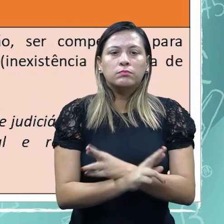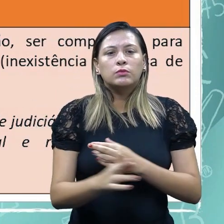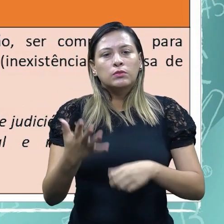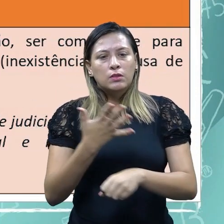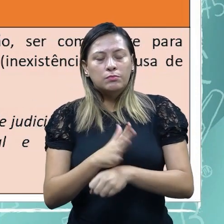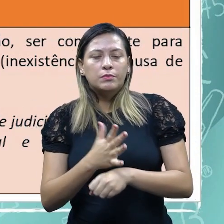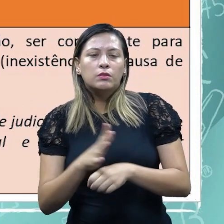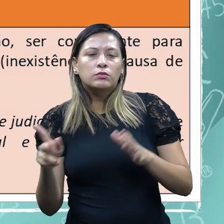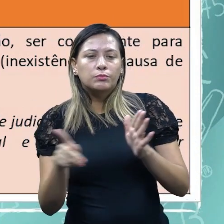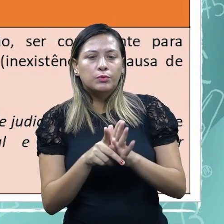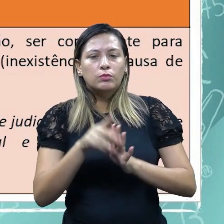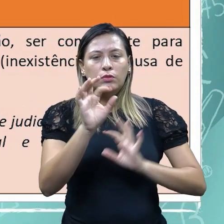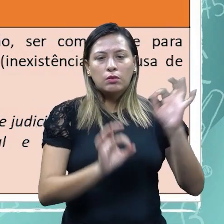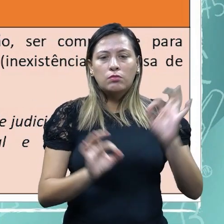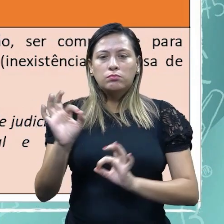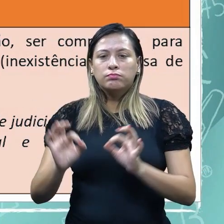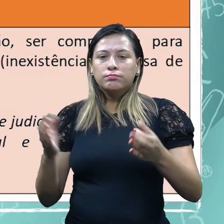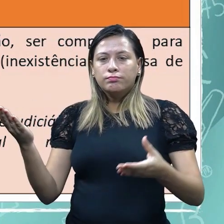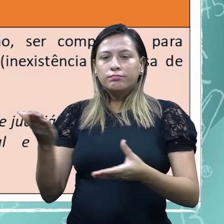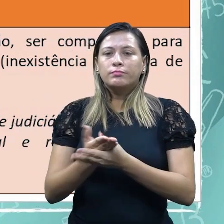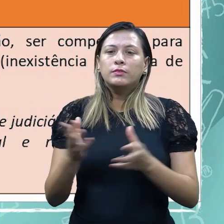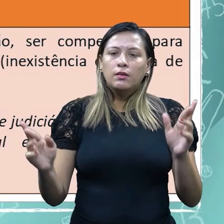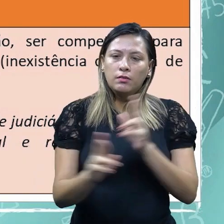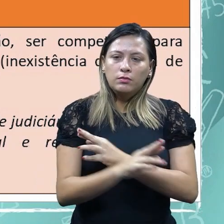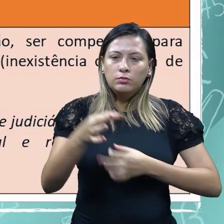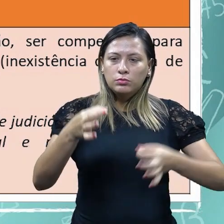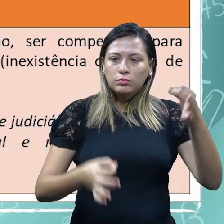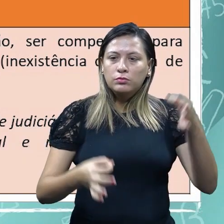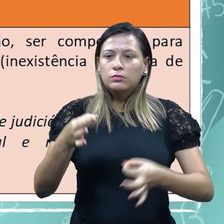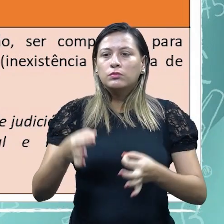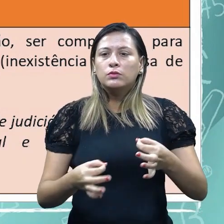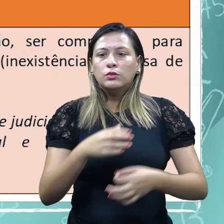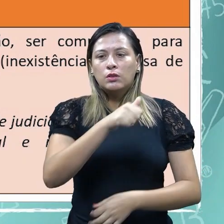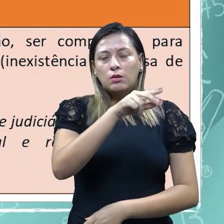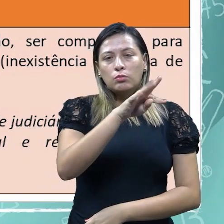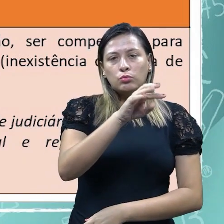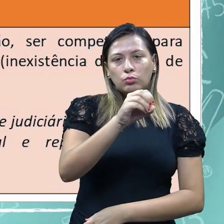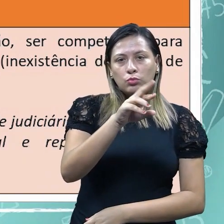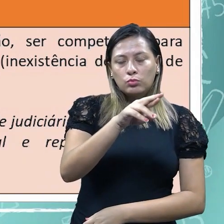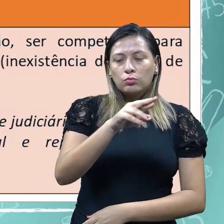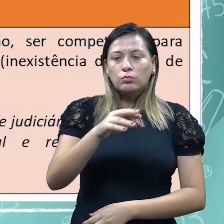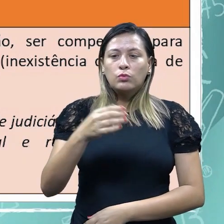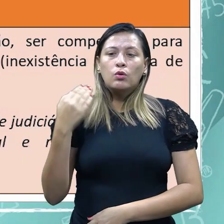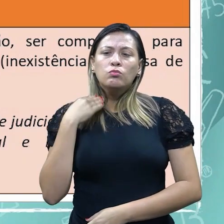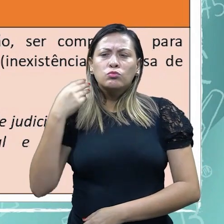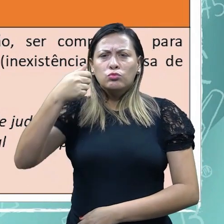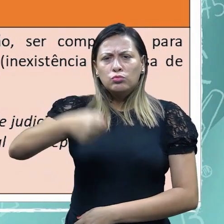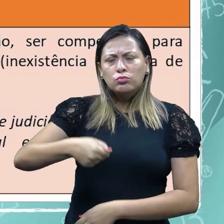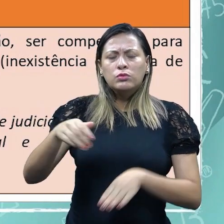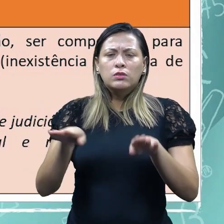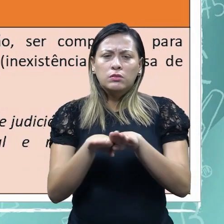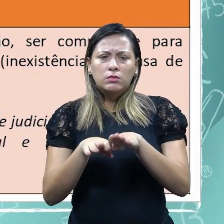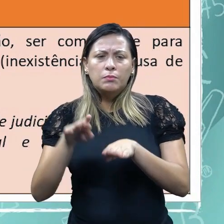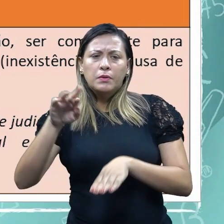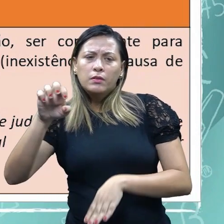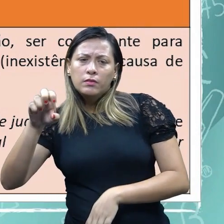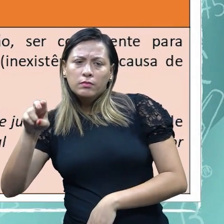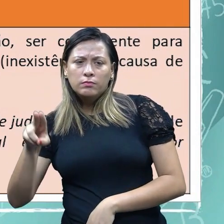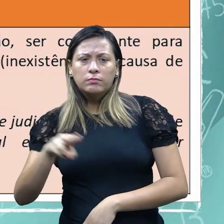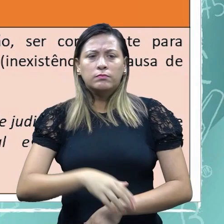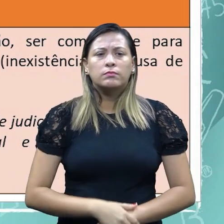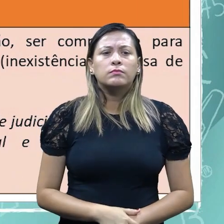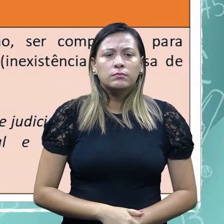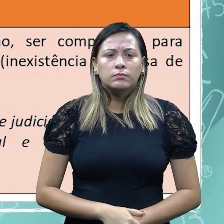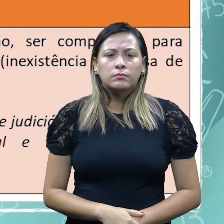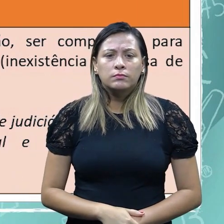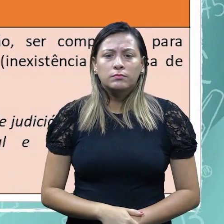processo. Enquanto na relação jurídica vincular autor, juiz e réu. Então, os atos processuais são visualizados